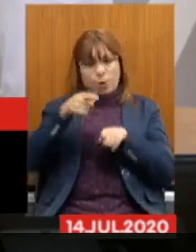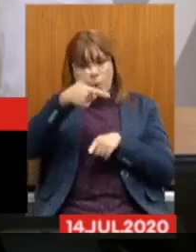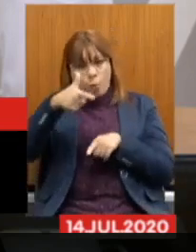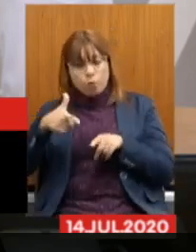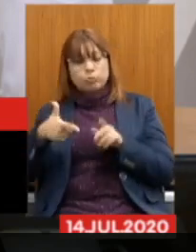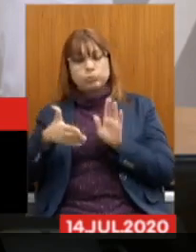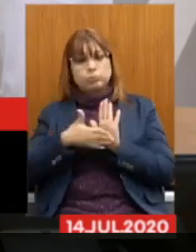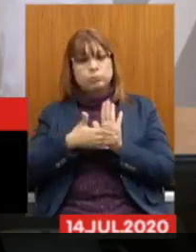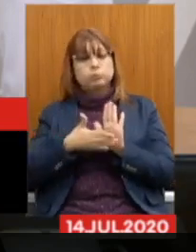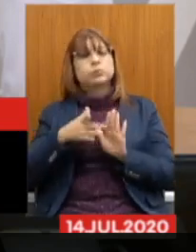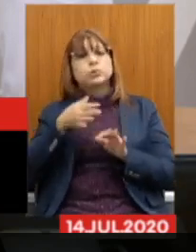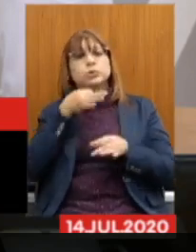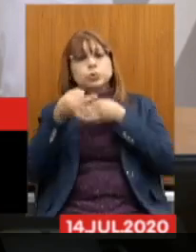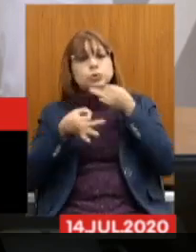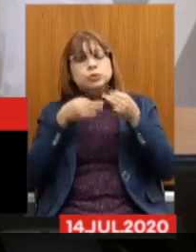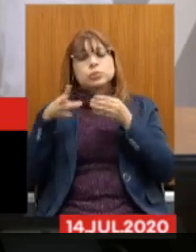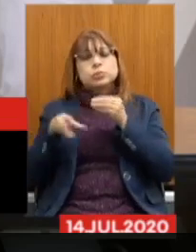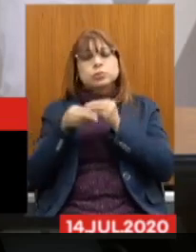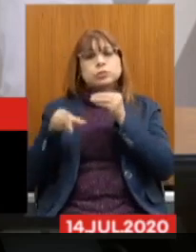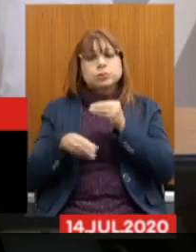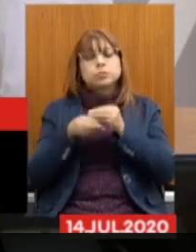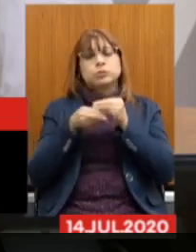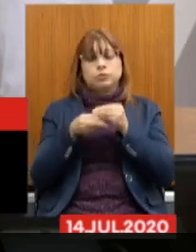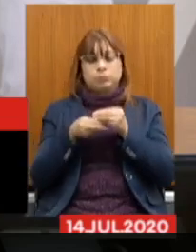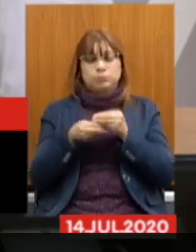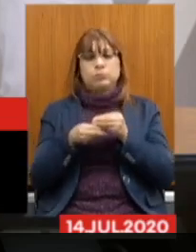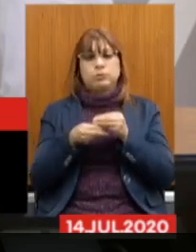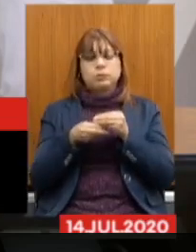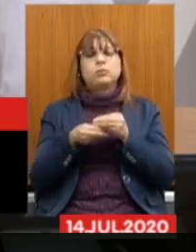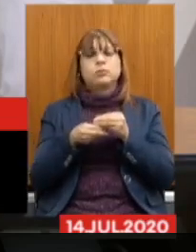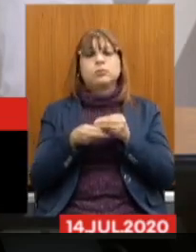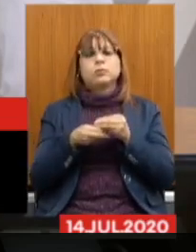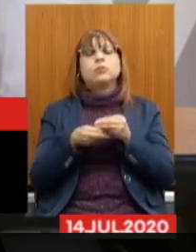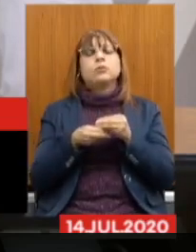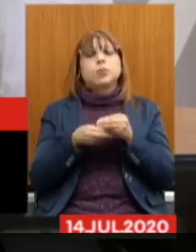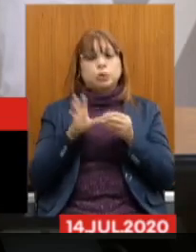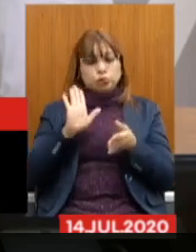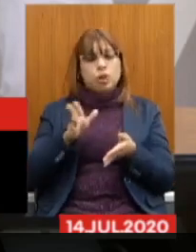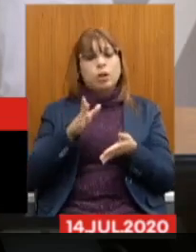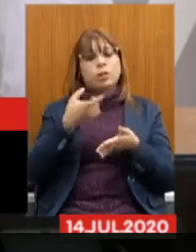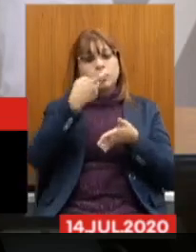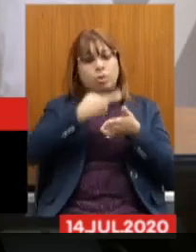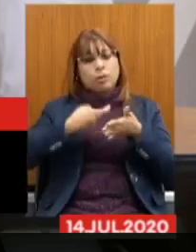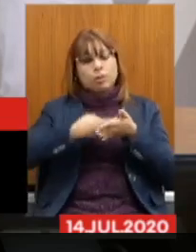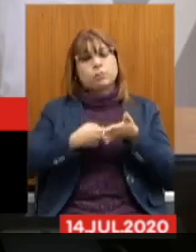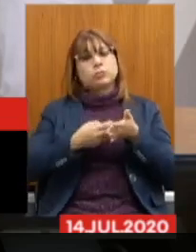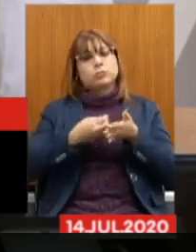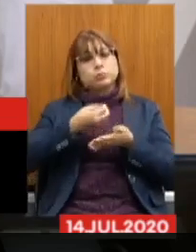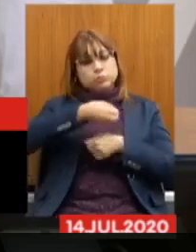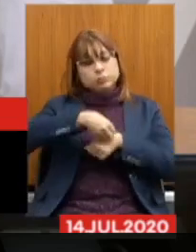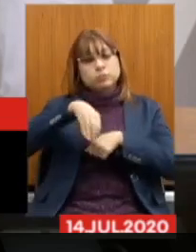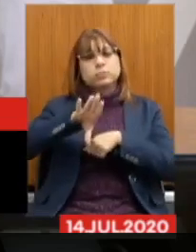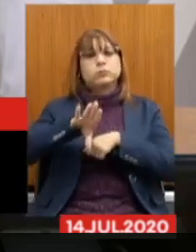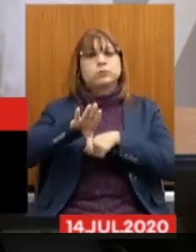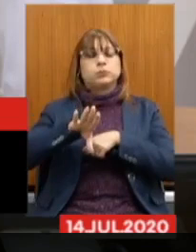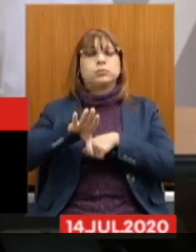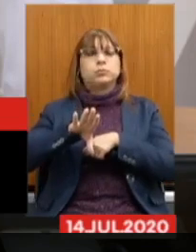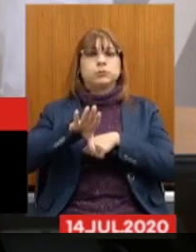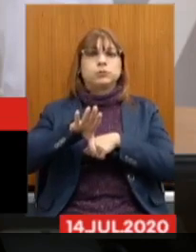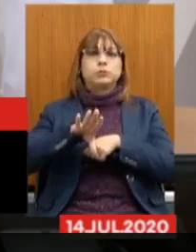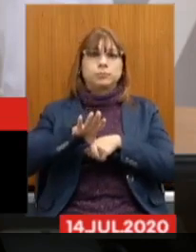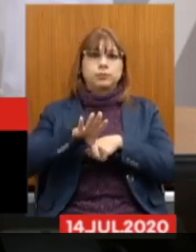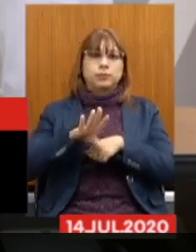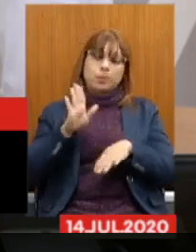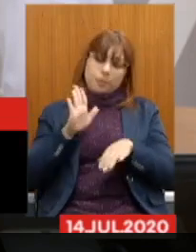de emendas modificativas e supressivas, também por escrito, de forma a otimizar a nossa participação